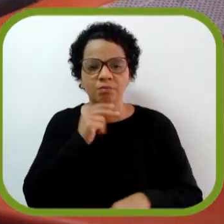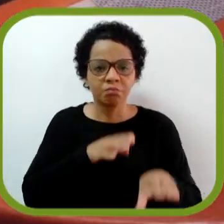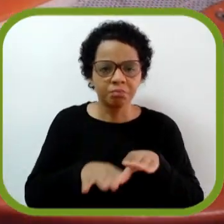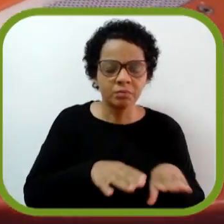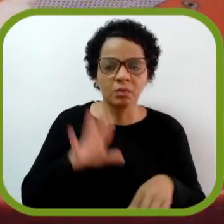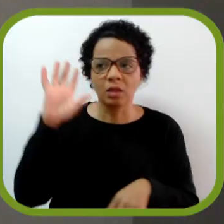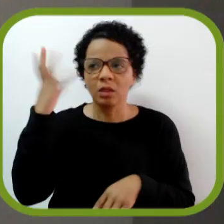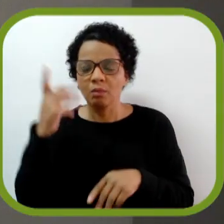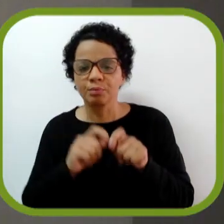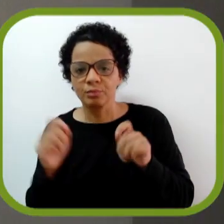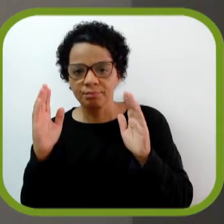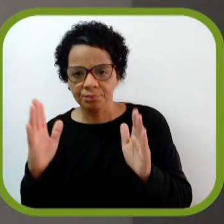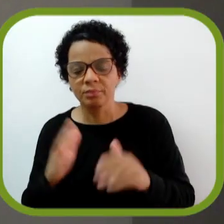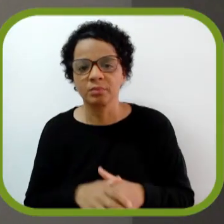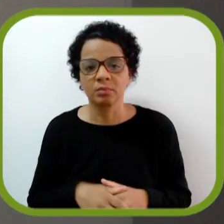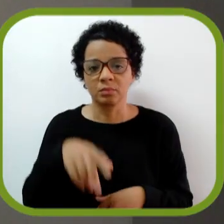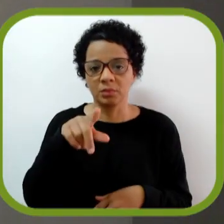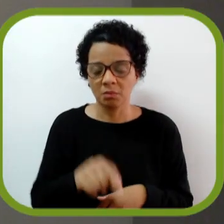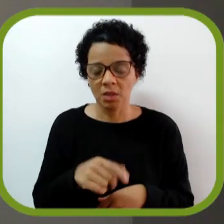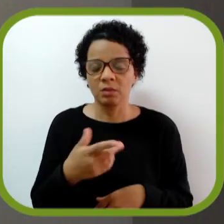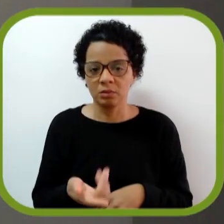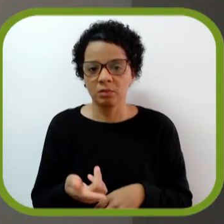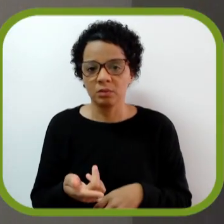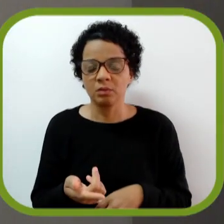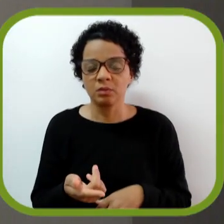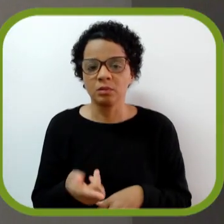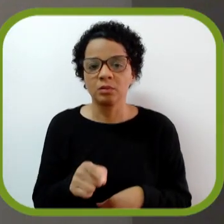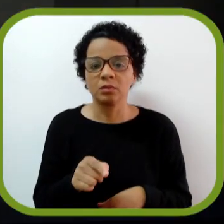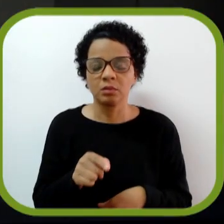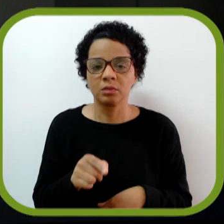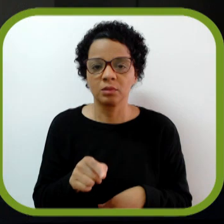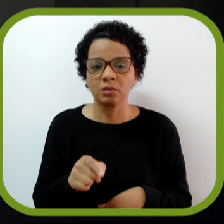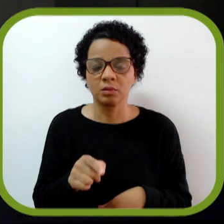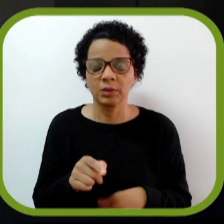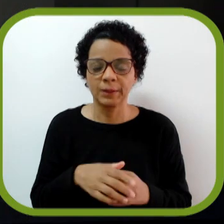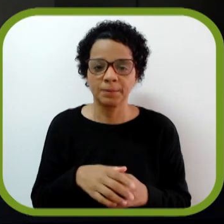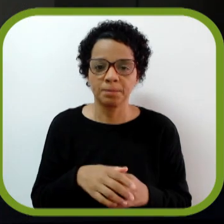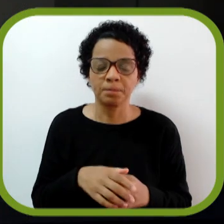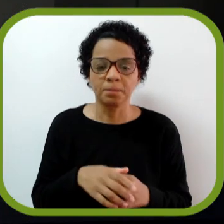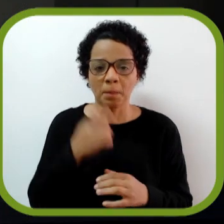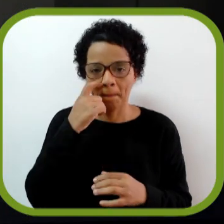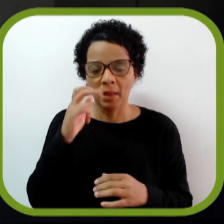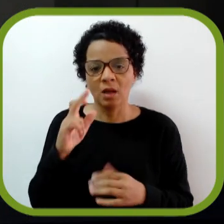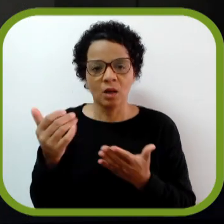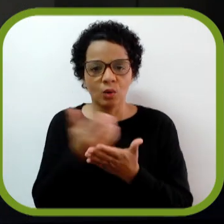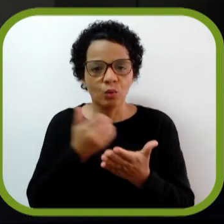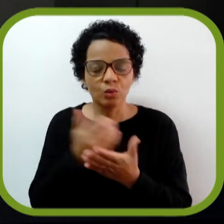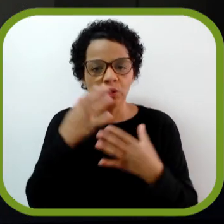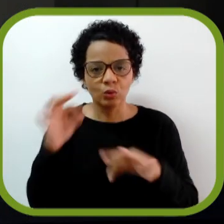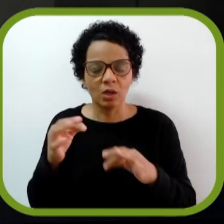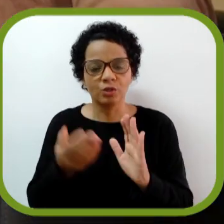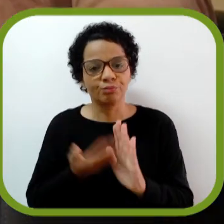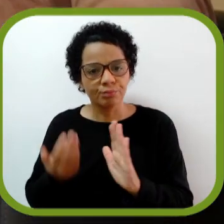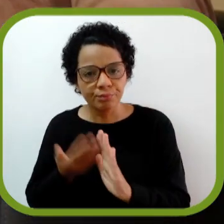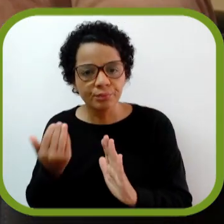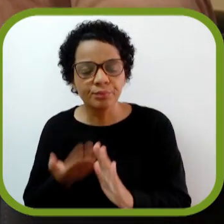da sismicidade, da meteorologia, até da prospecção de recursos